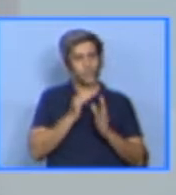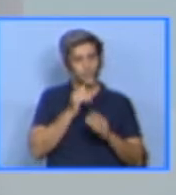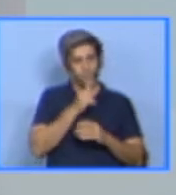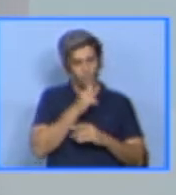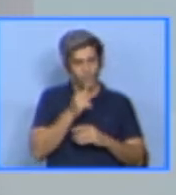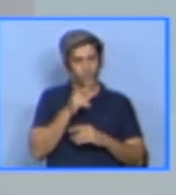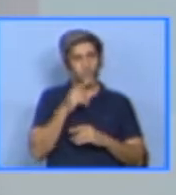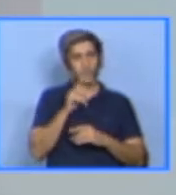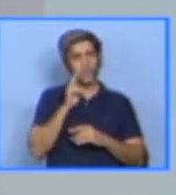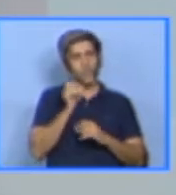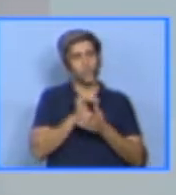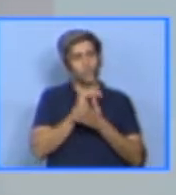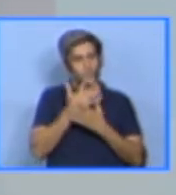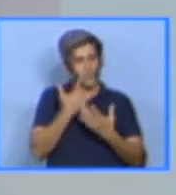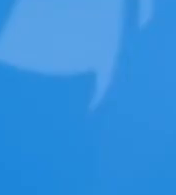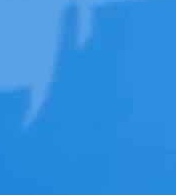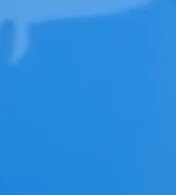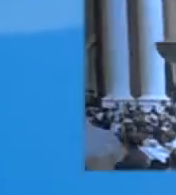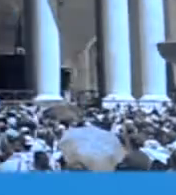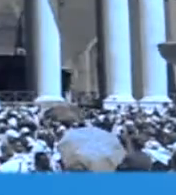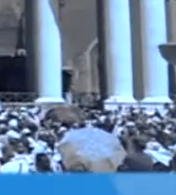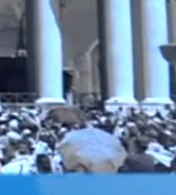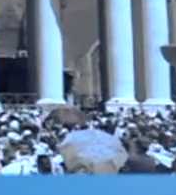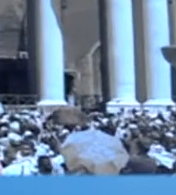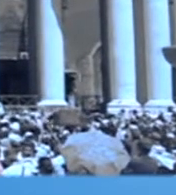algumas notícias que marcam a atualidade.